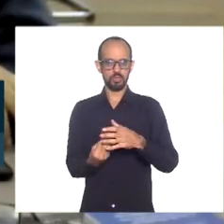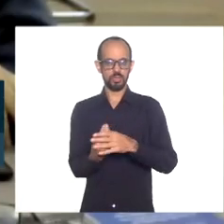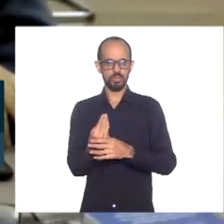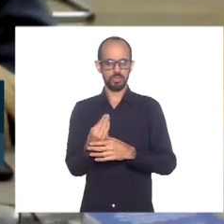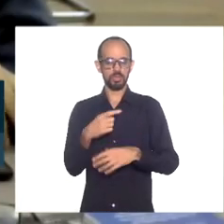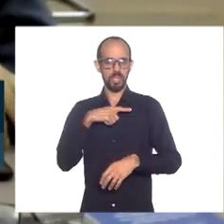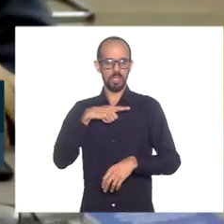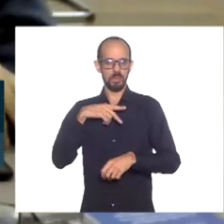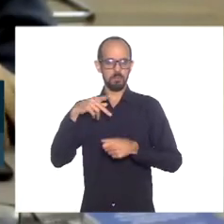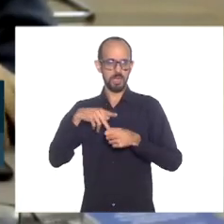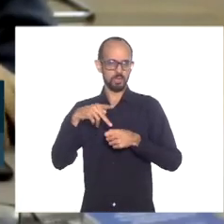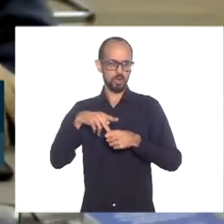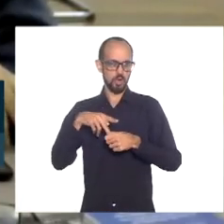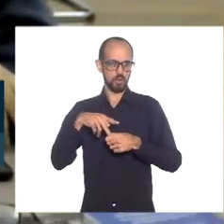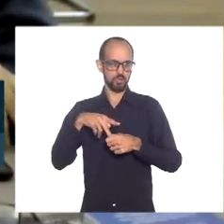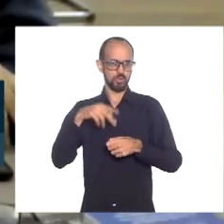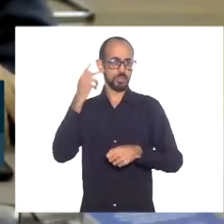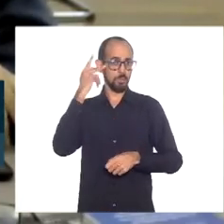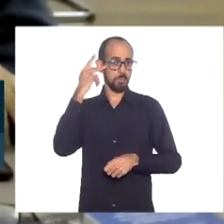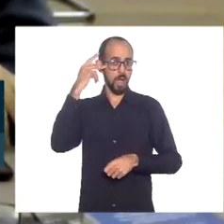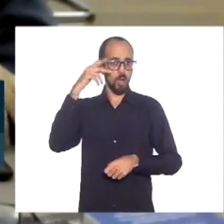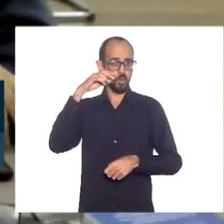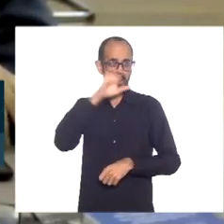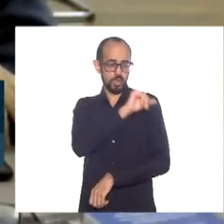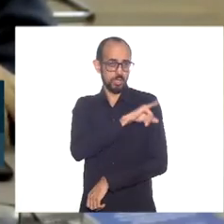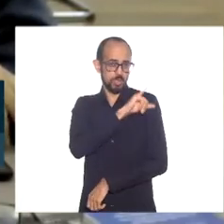Santo. E aí temos mais